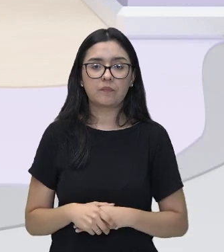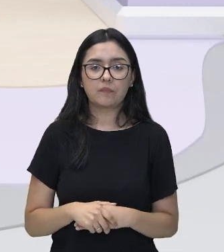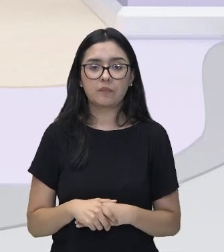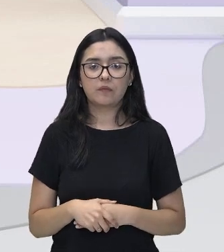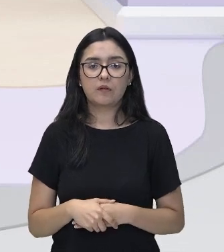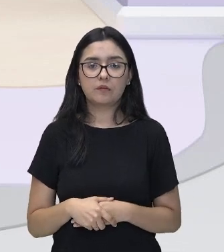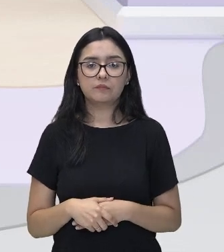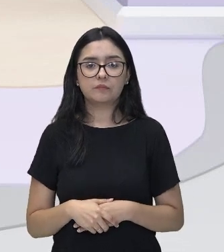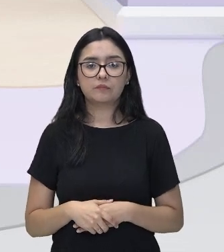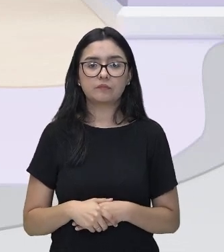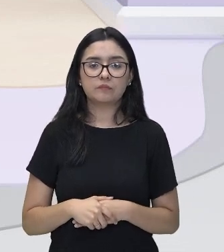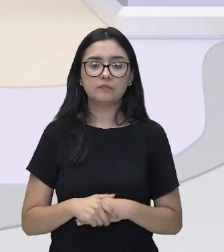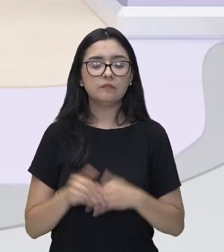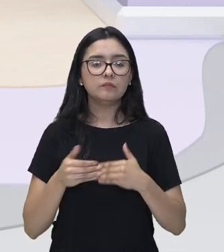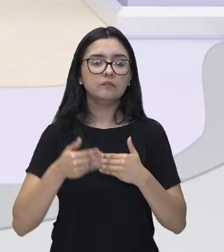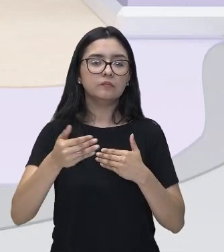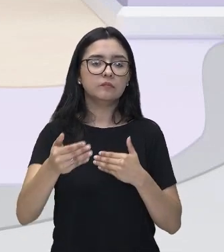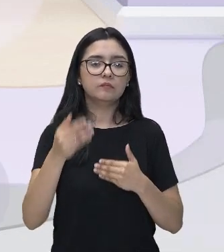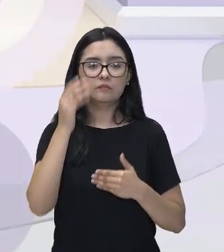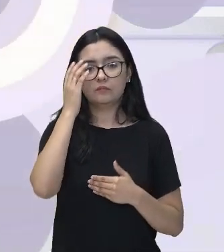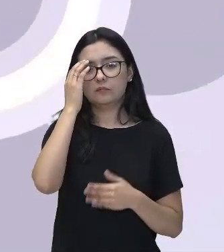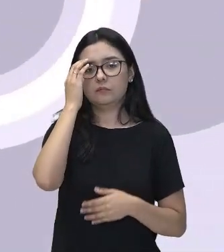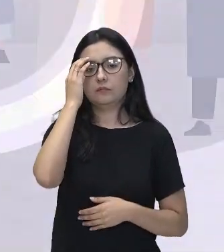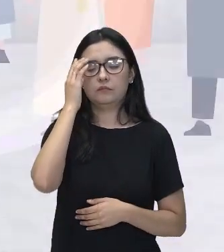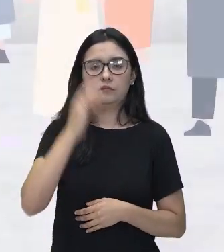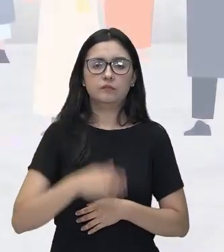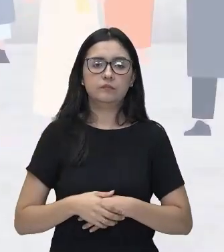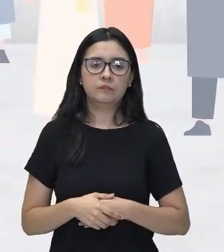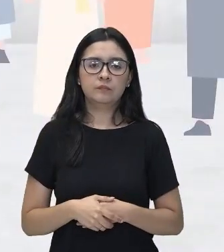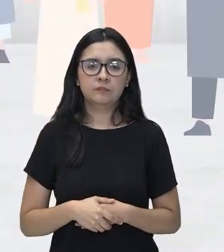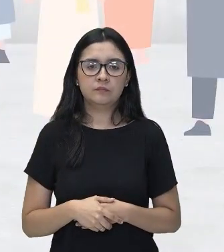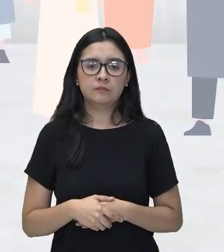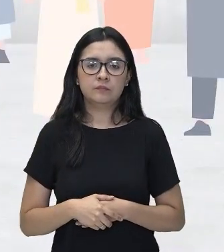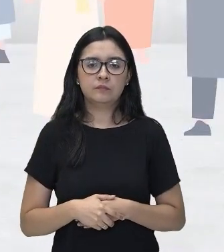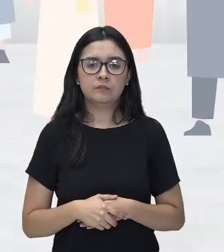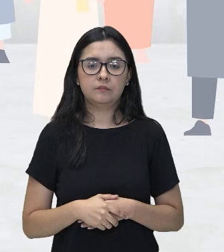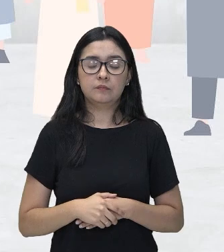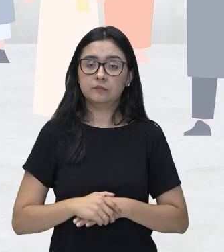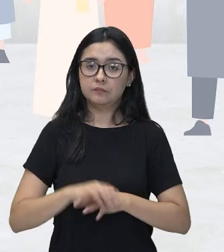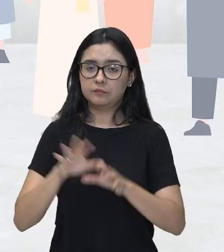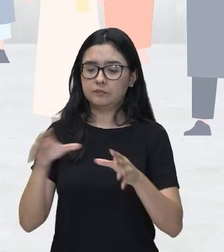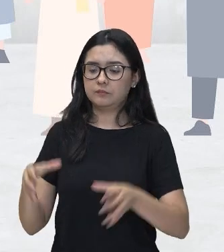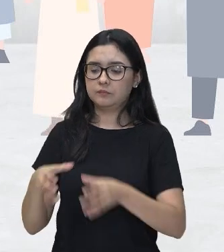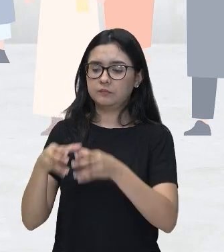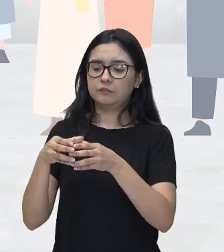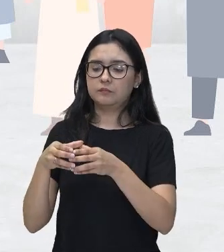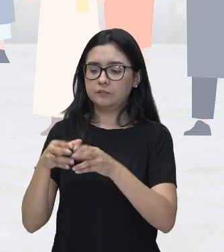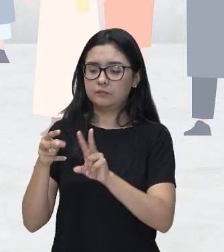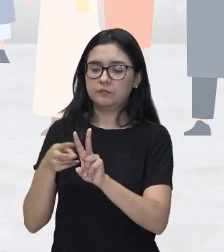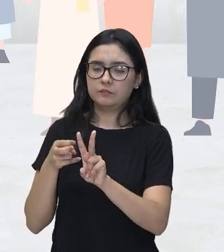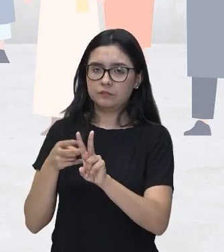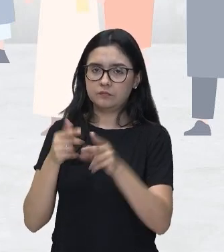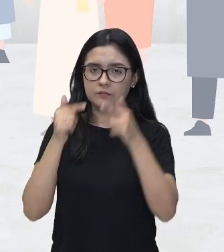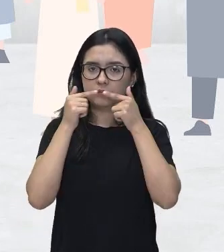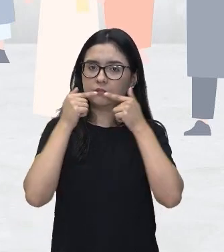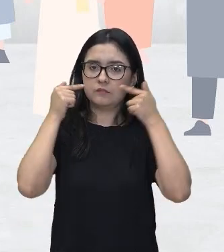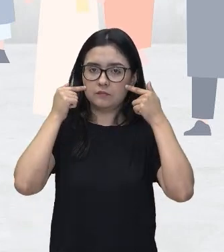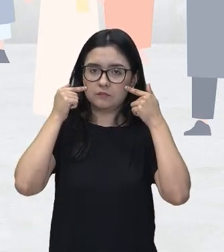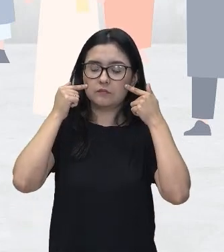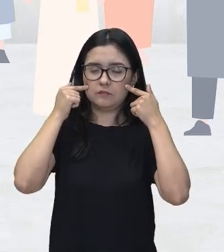Ok? Então vamos seguindo. O povo guarani, ele faz parte